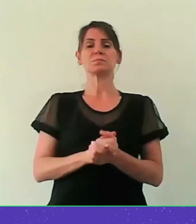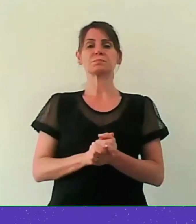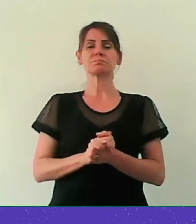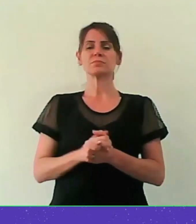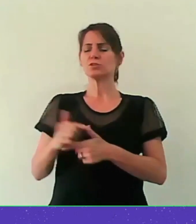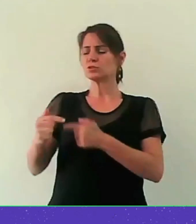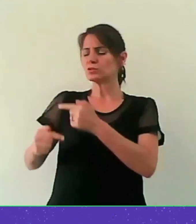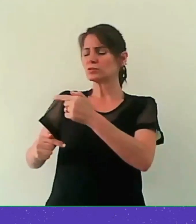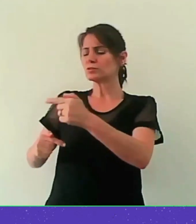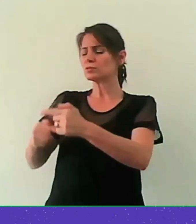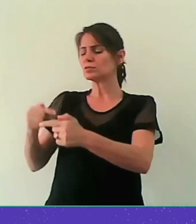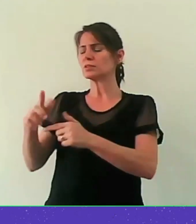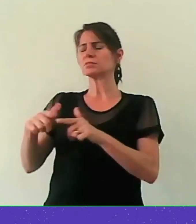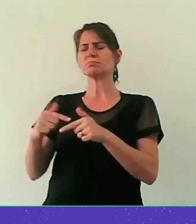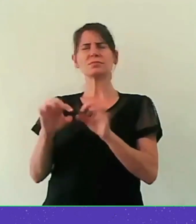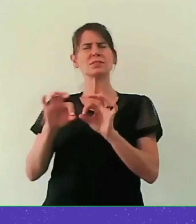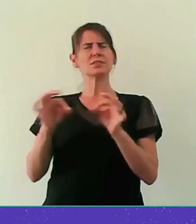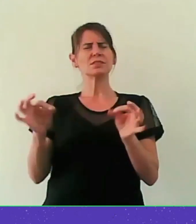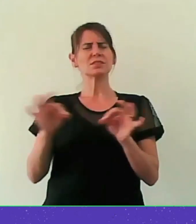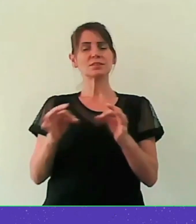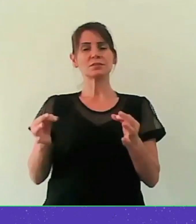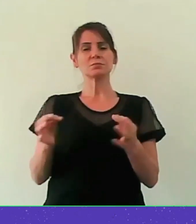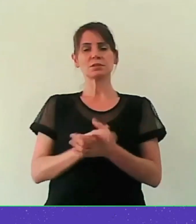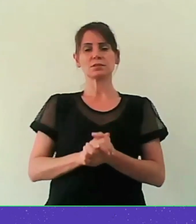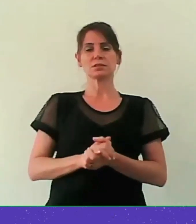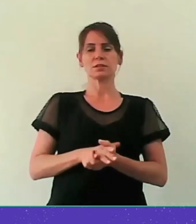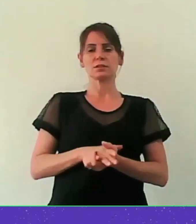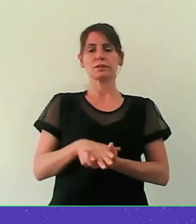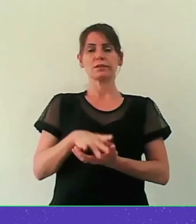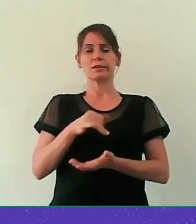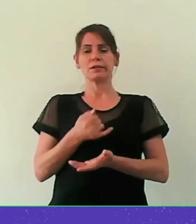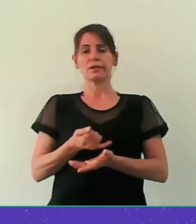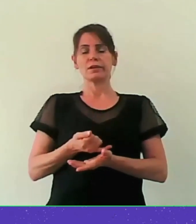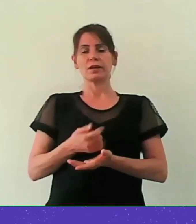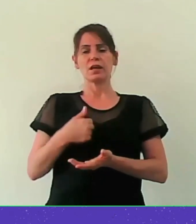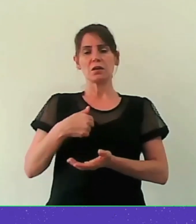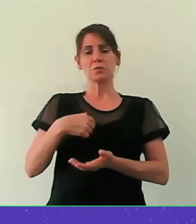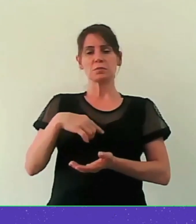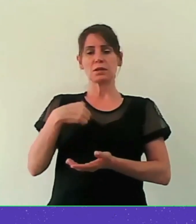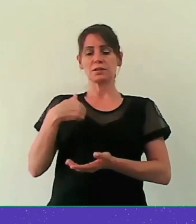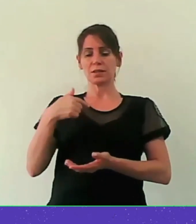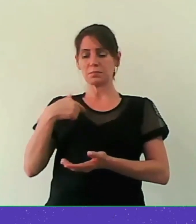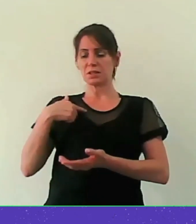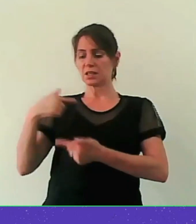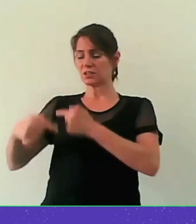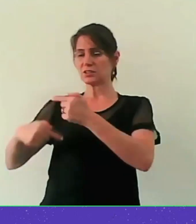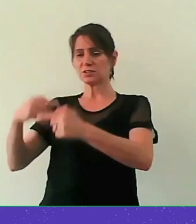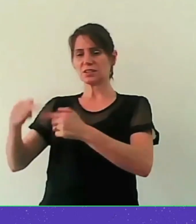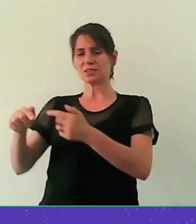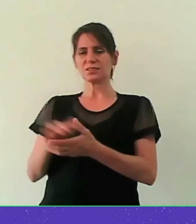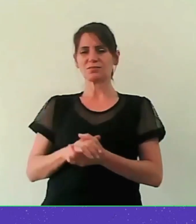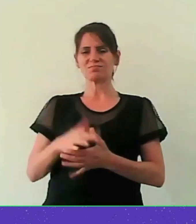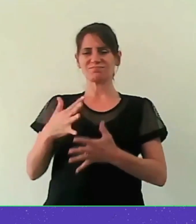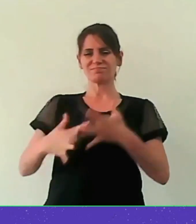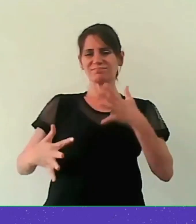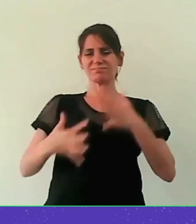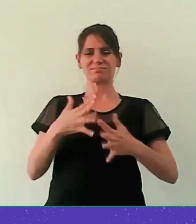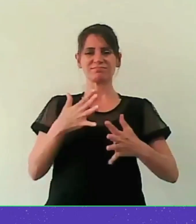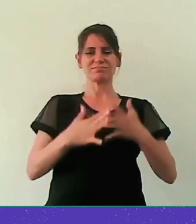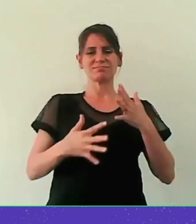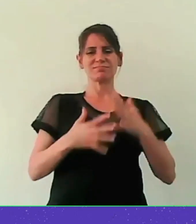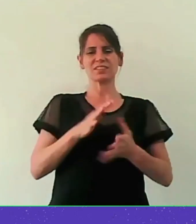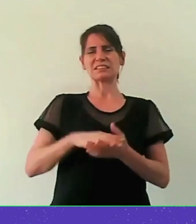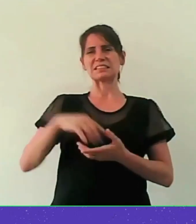simples. Irmão, na minha geração houve, infelizmente, alguns muito complicados, cabeça